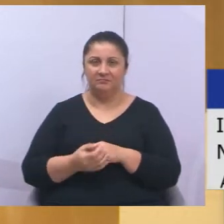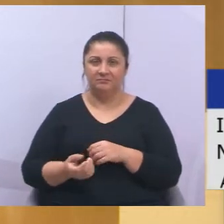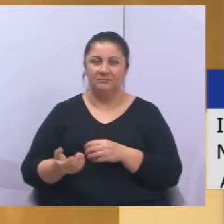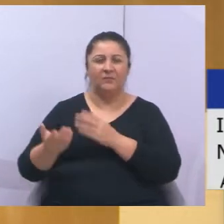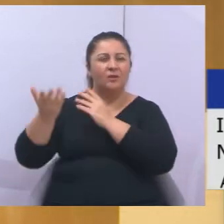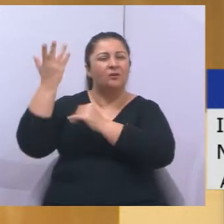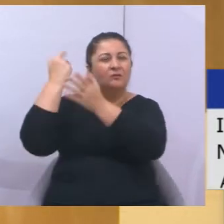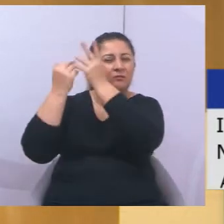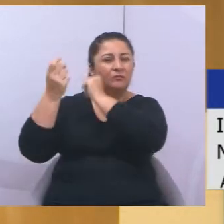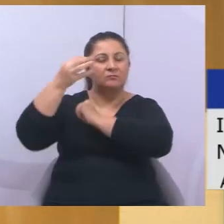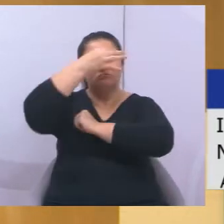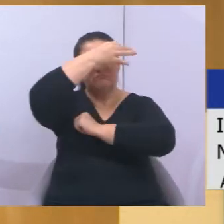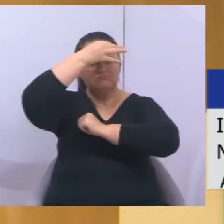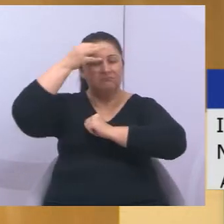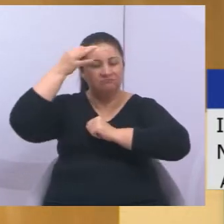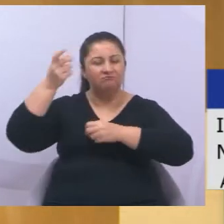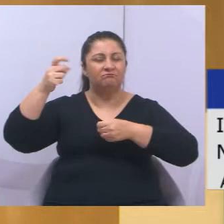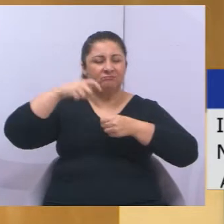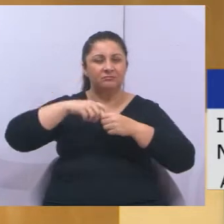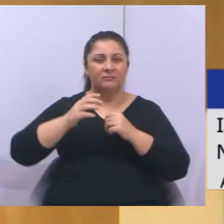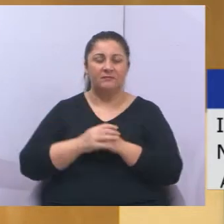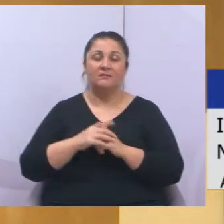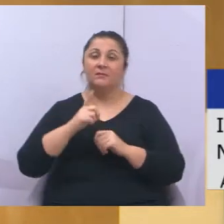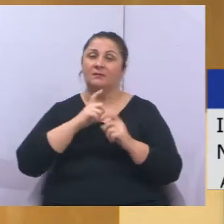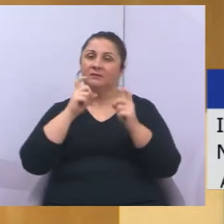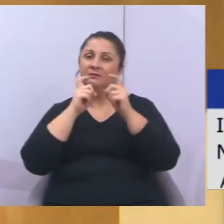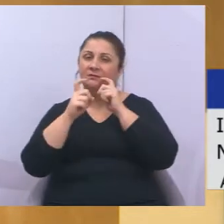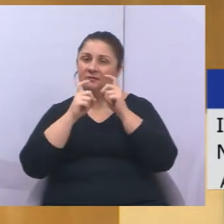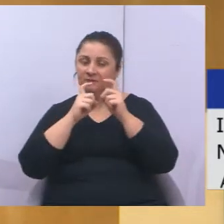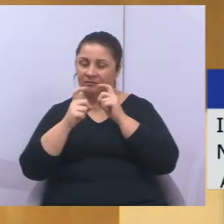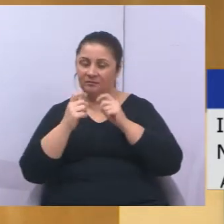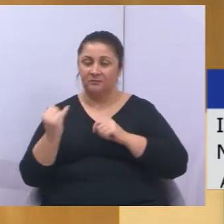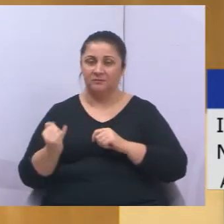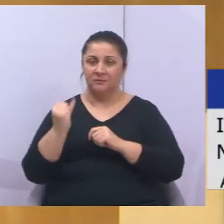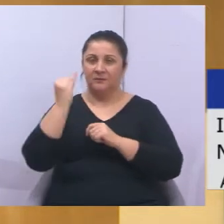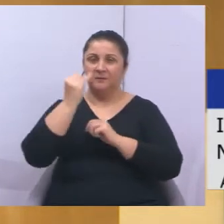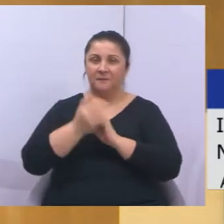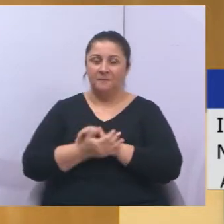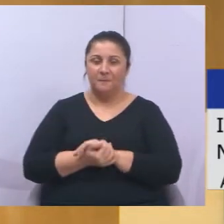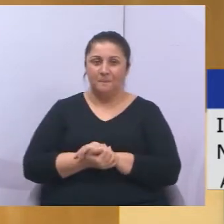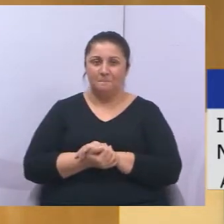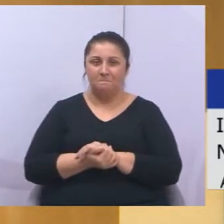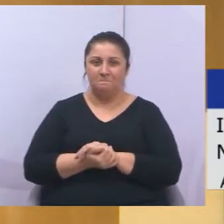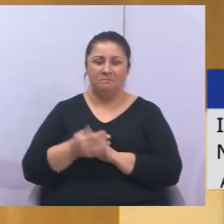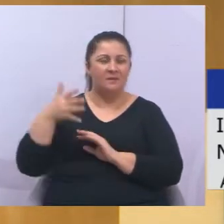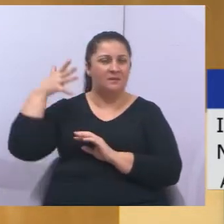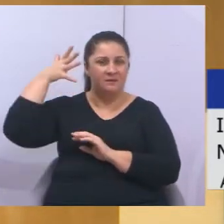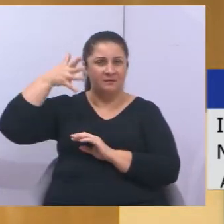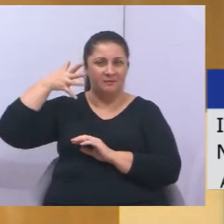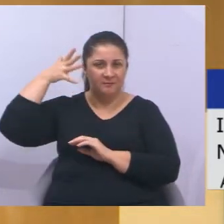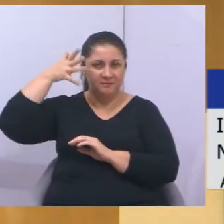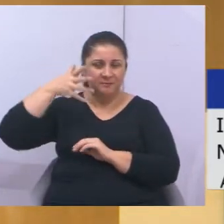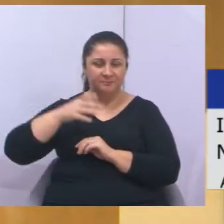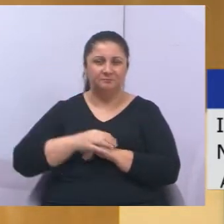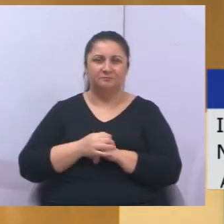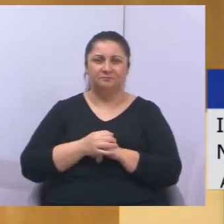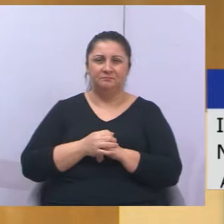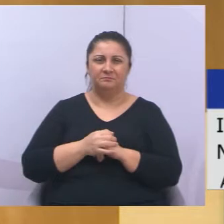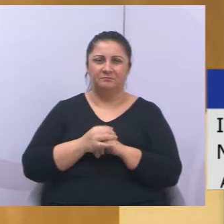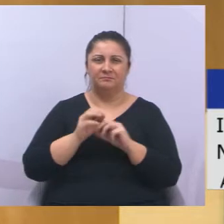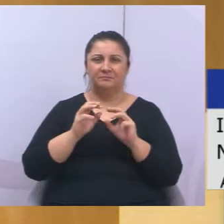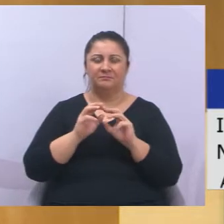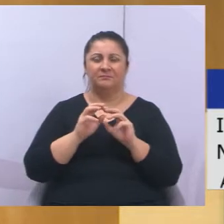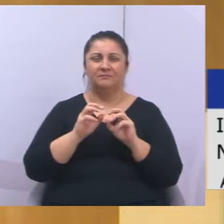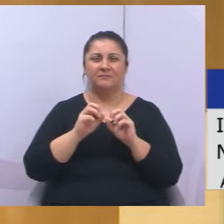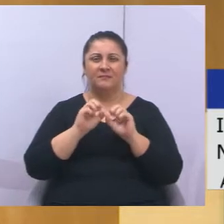com reuniões. Teremos reuniões nessa semana importante, palestras, seminários